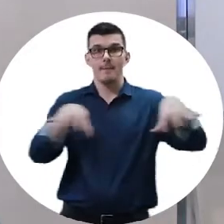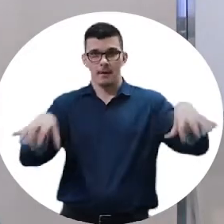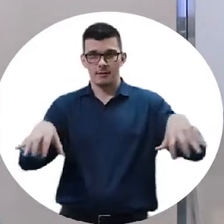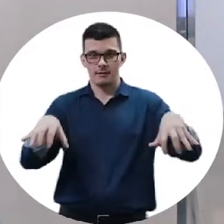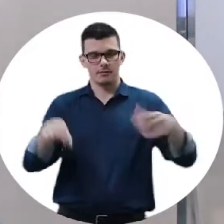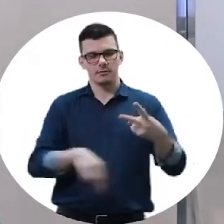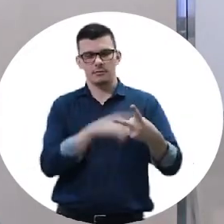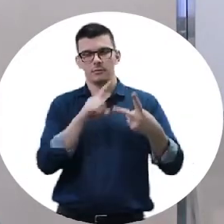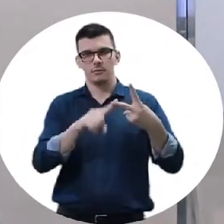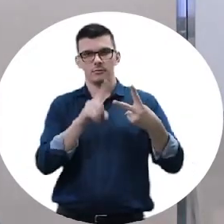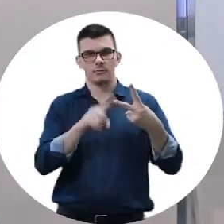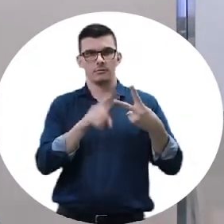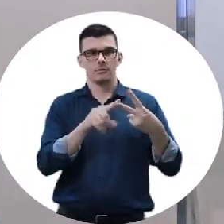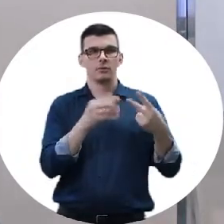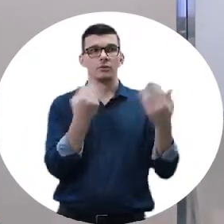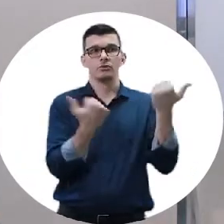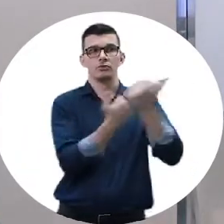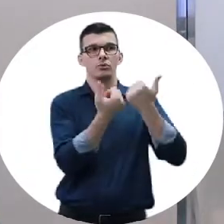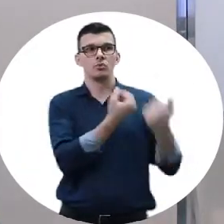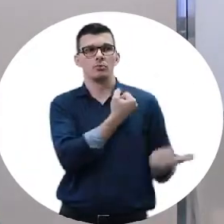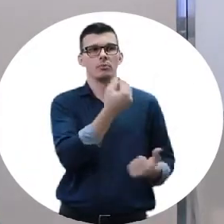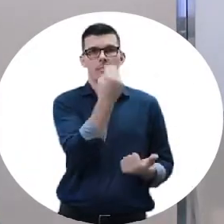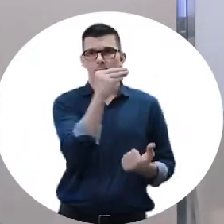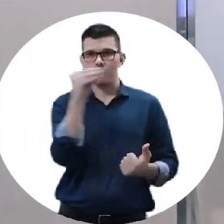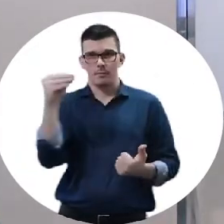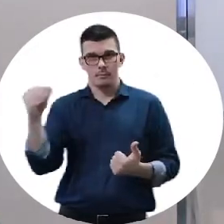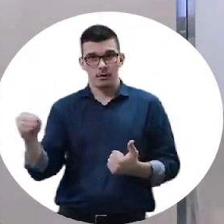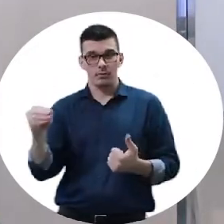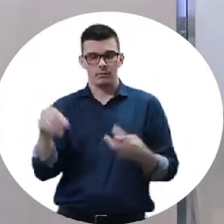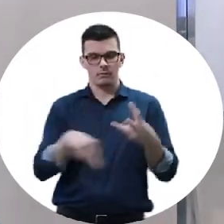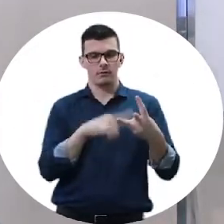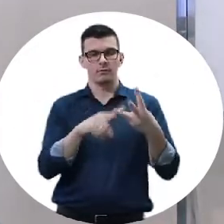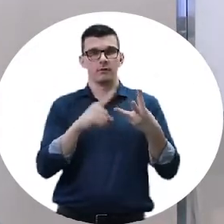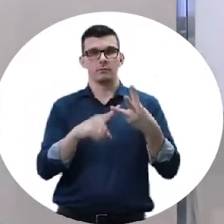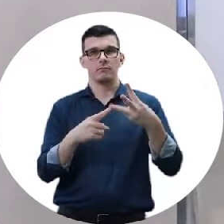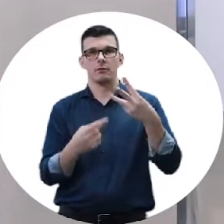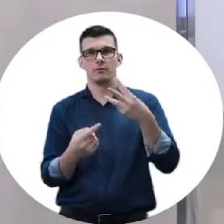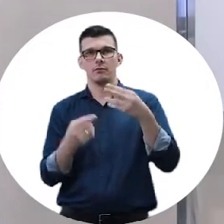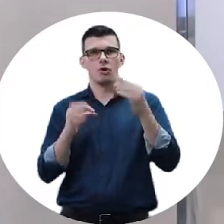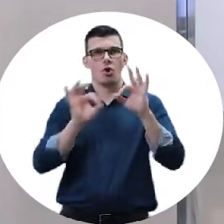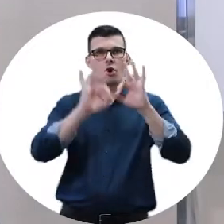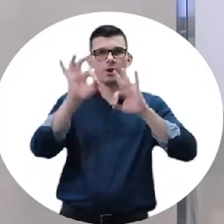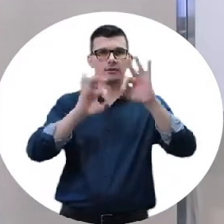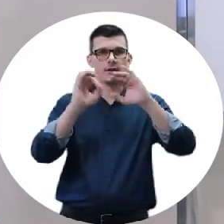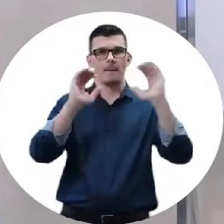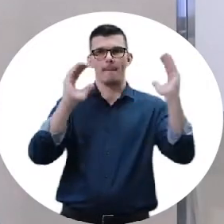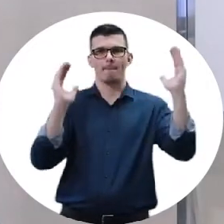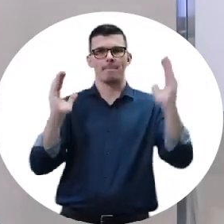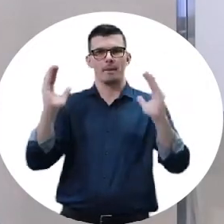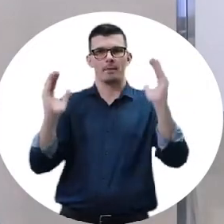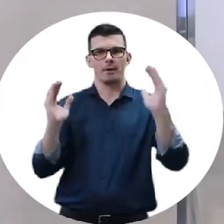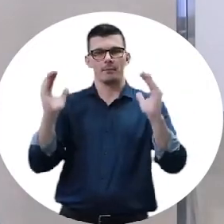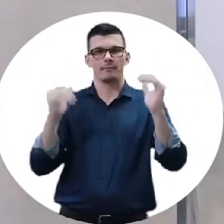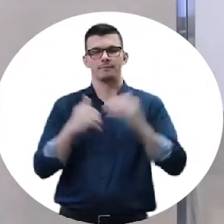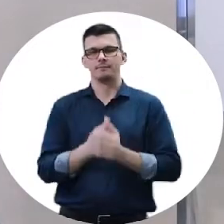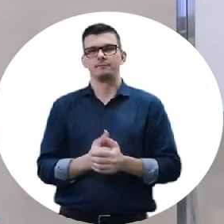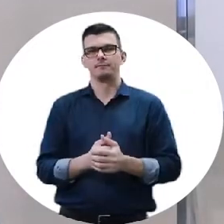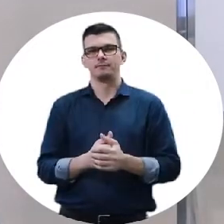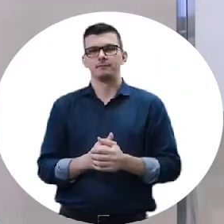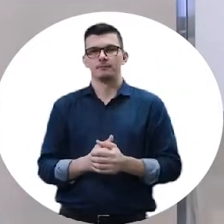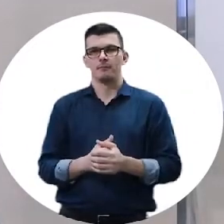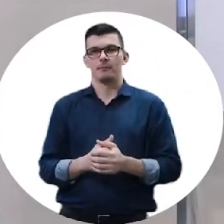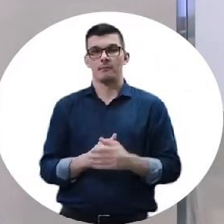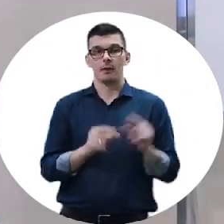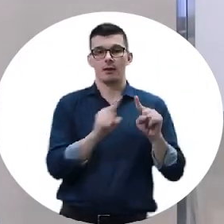etapa, representei as forças. Terceira etapa, montar as equações. Lembrando que o sistema está indo para lá. Está indo nesse sentido ali. Ó. Esse é o